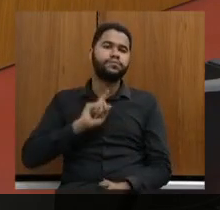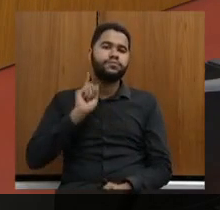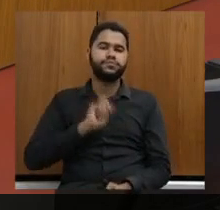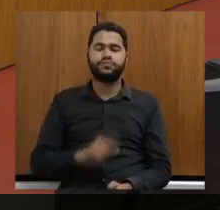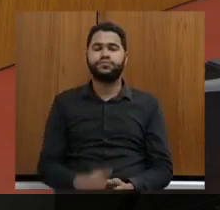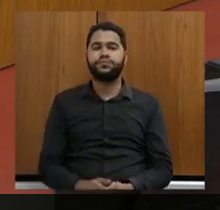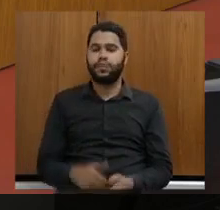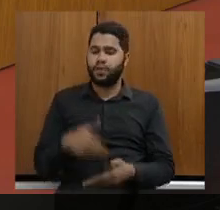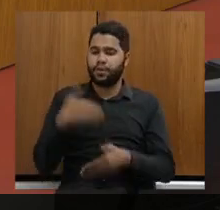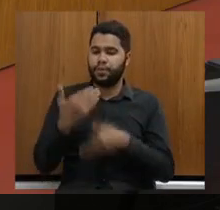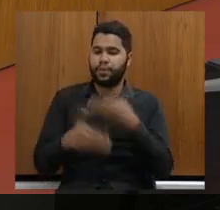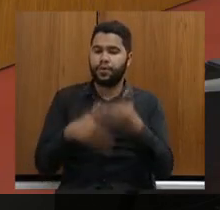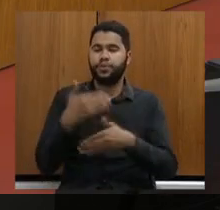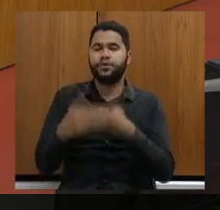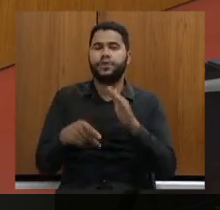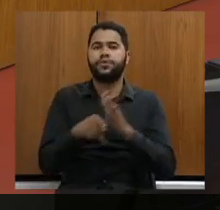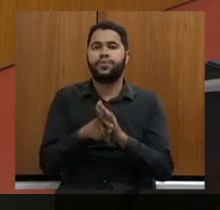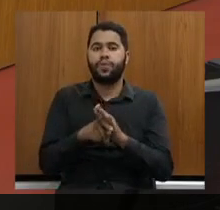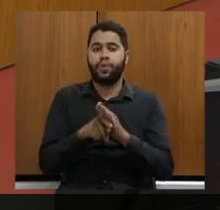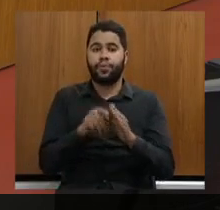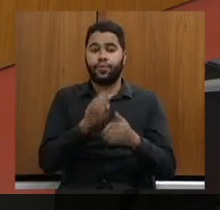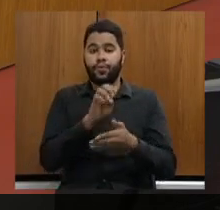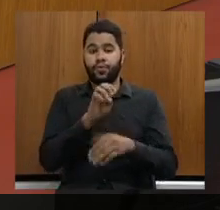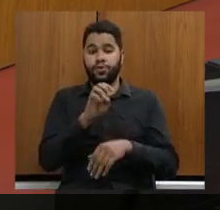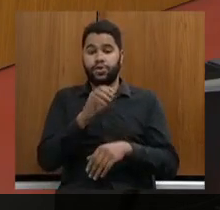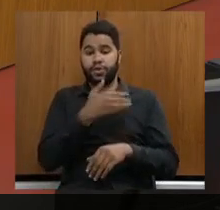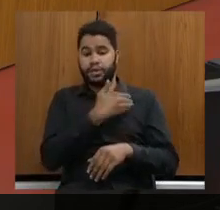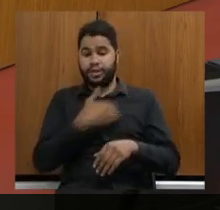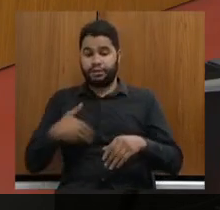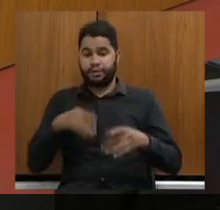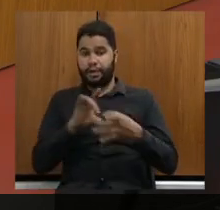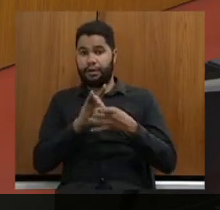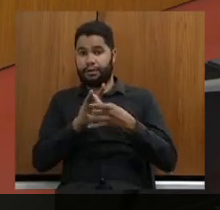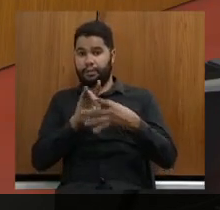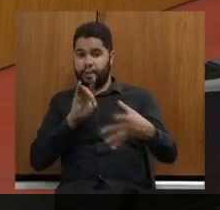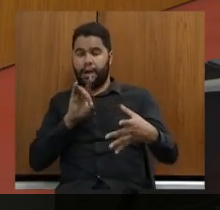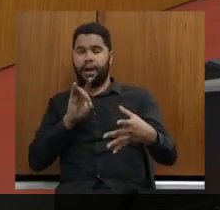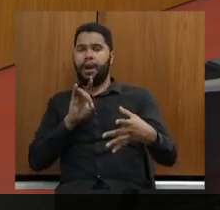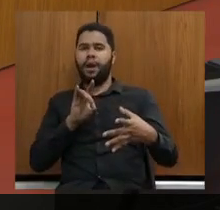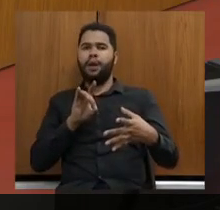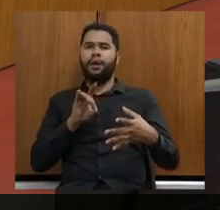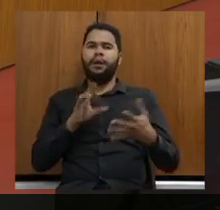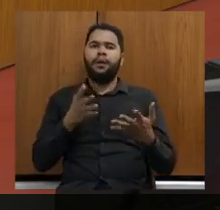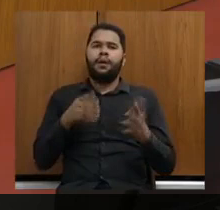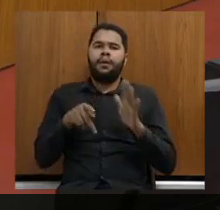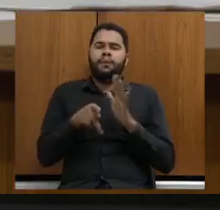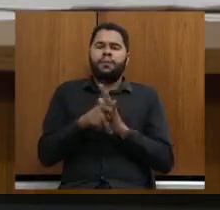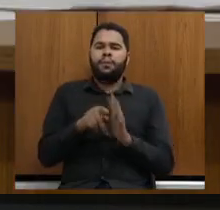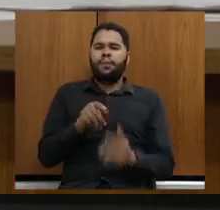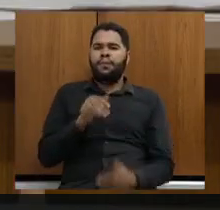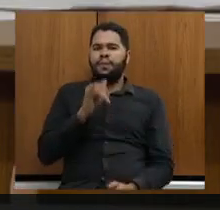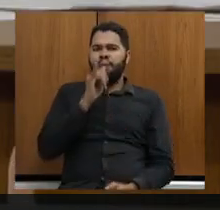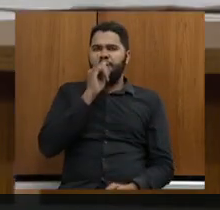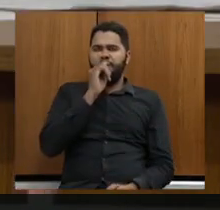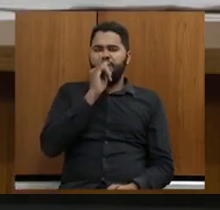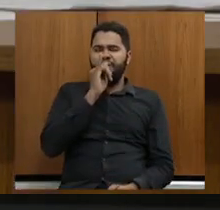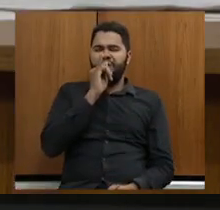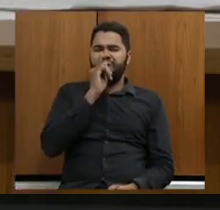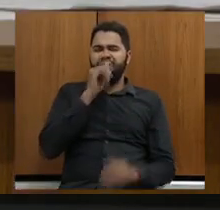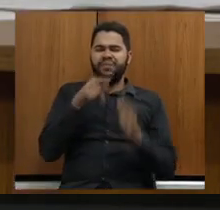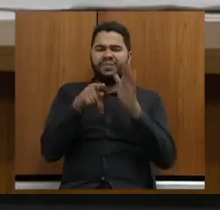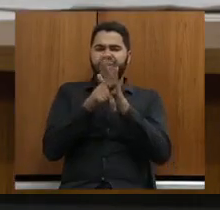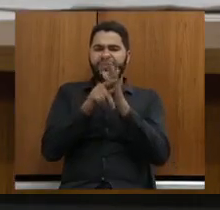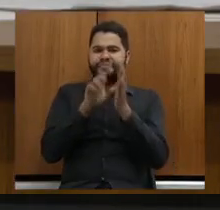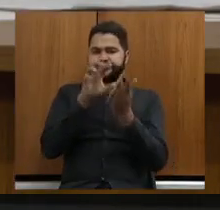é no processo de desestatização o governo de Minas não colocou para ver se batizar o seu dos